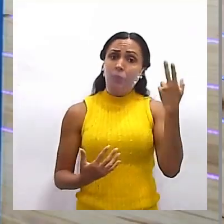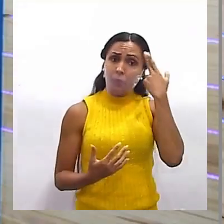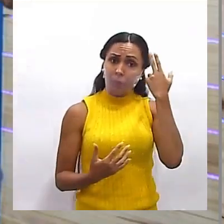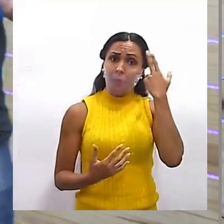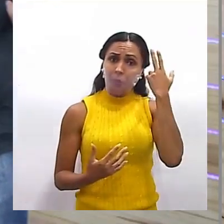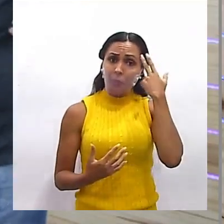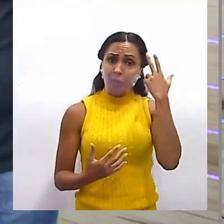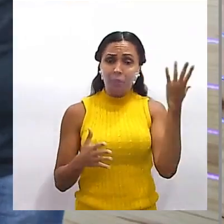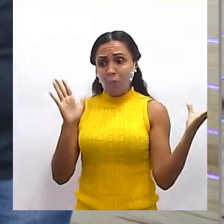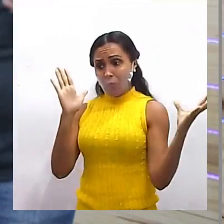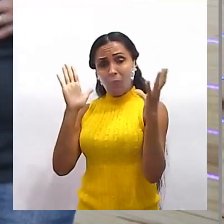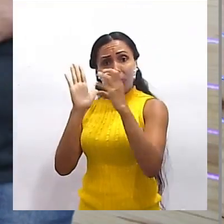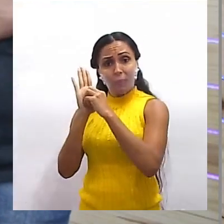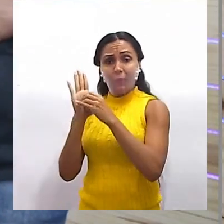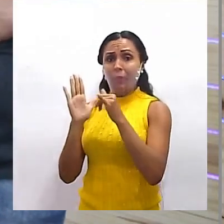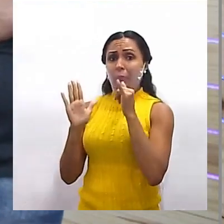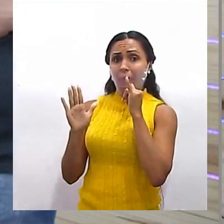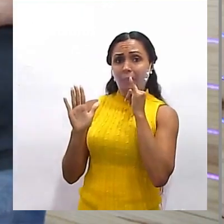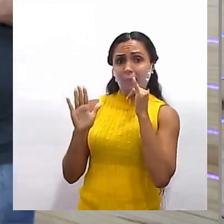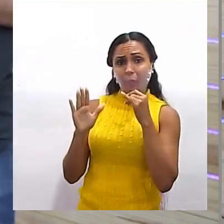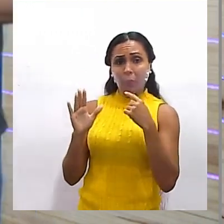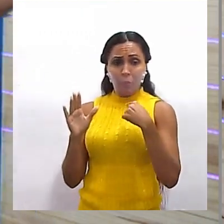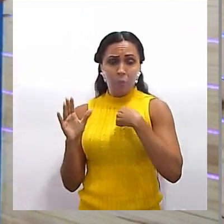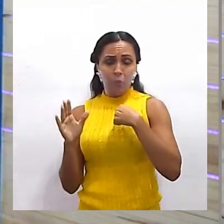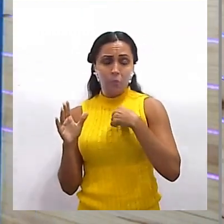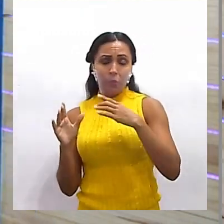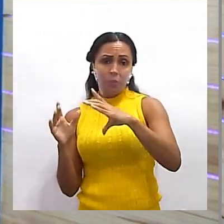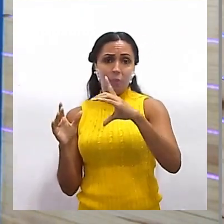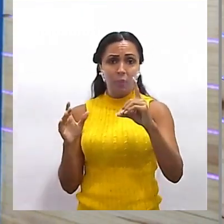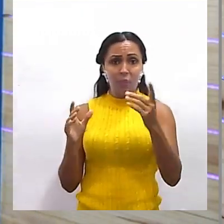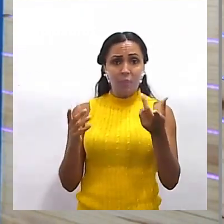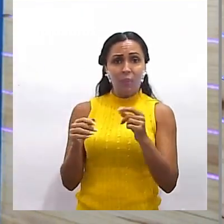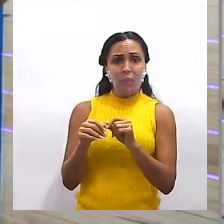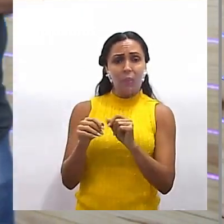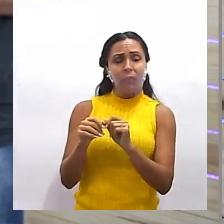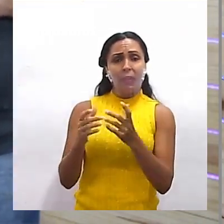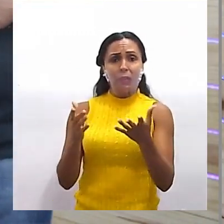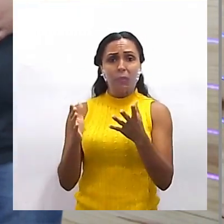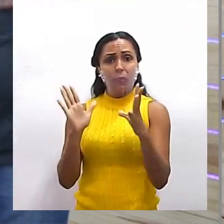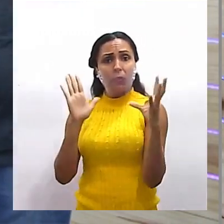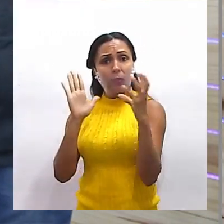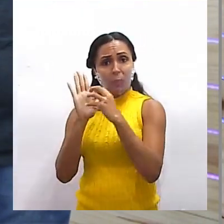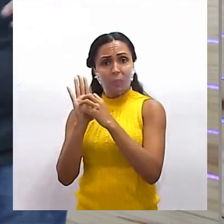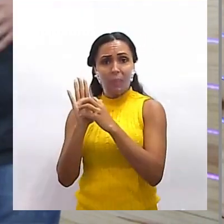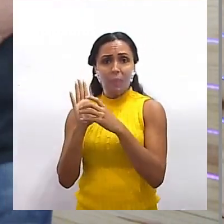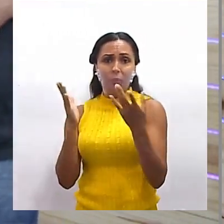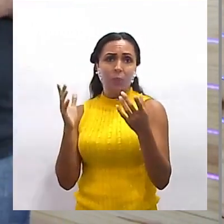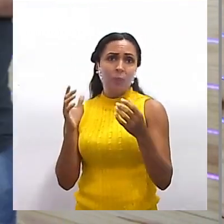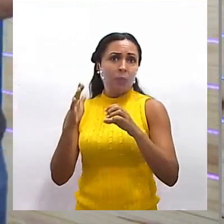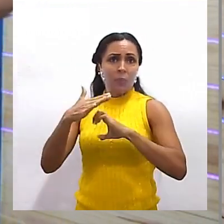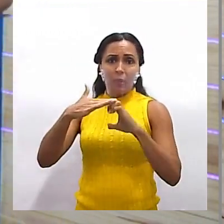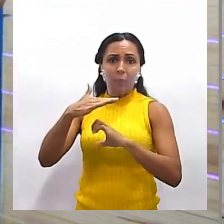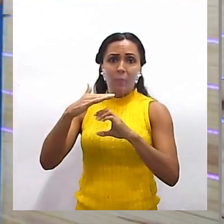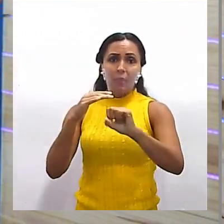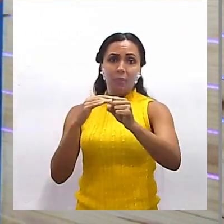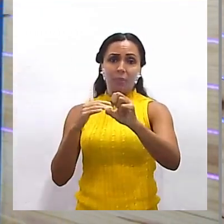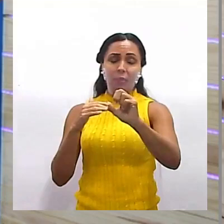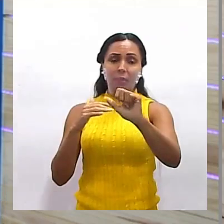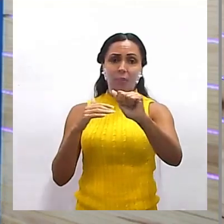feito o contrato, por exemplo, eu sou um CD, eu faço um contrato com a Samsung para distribuir